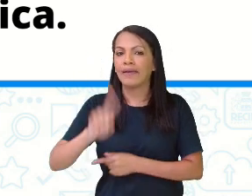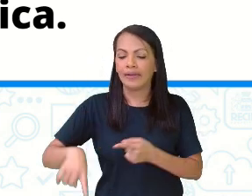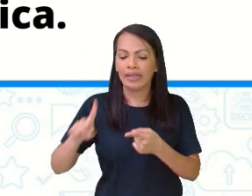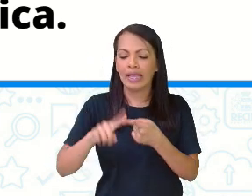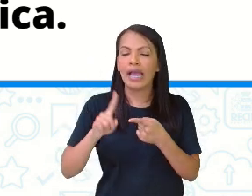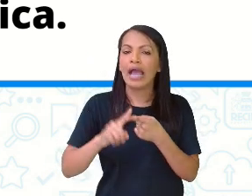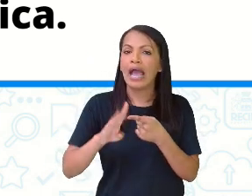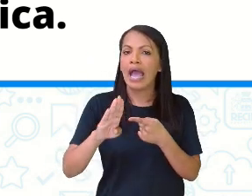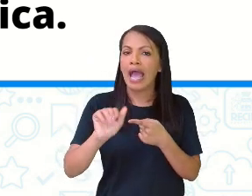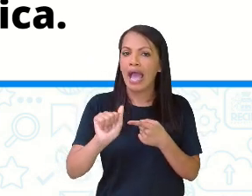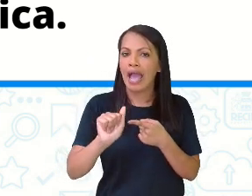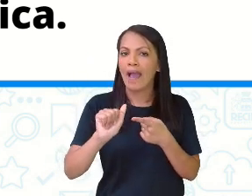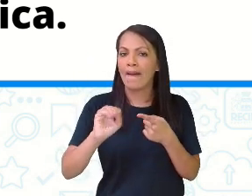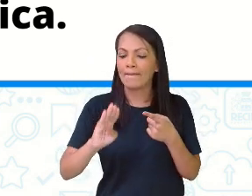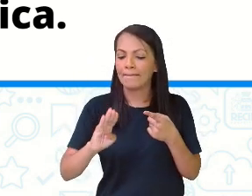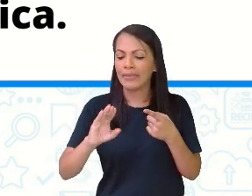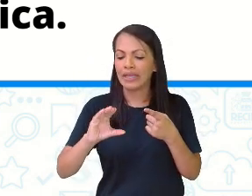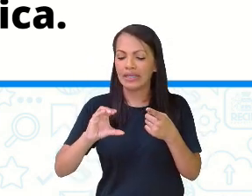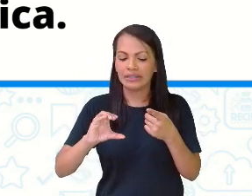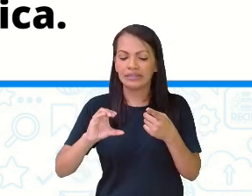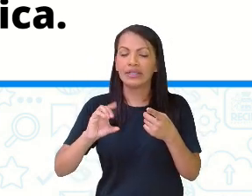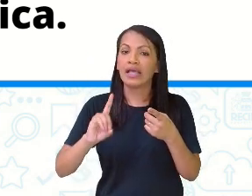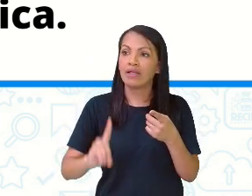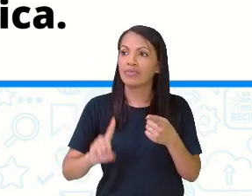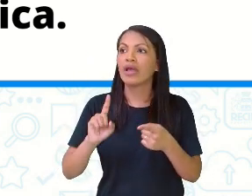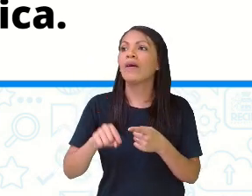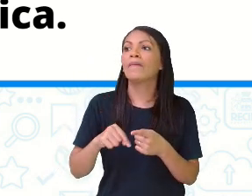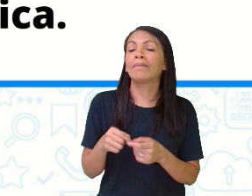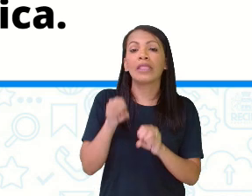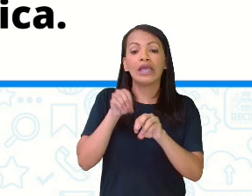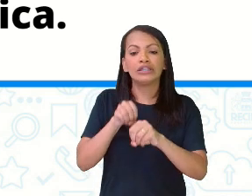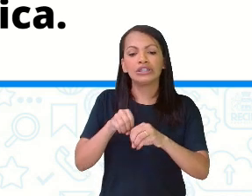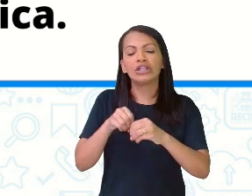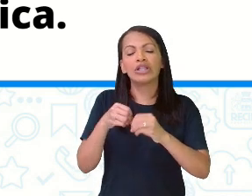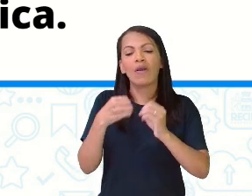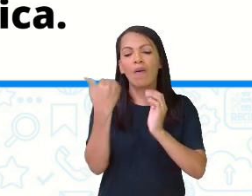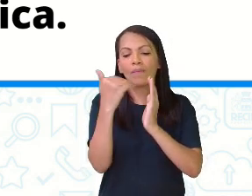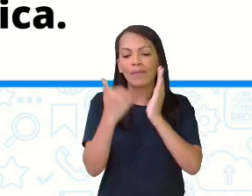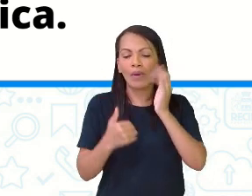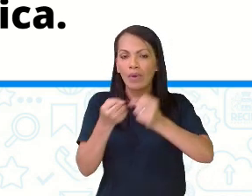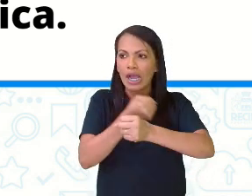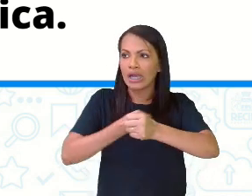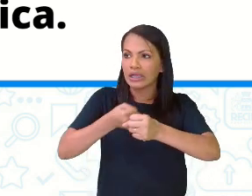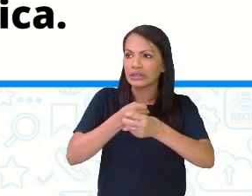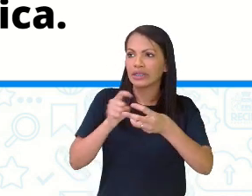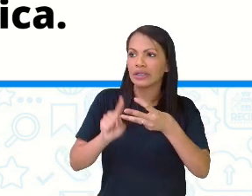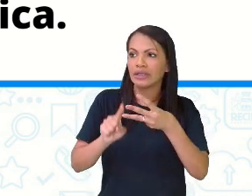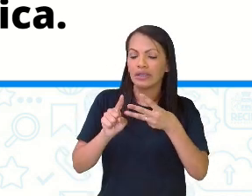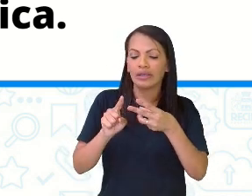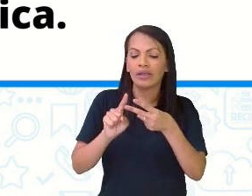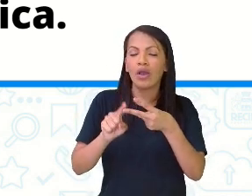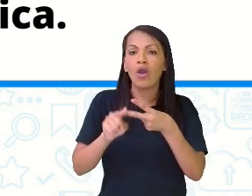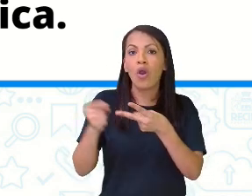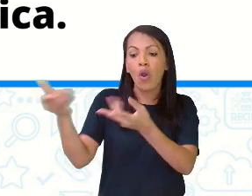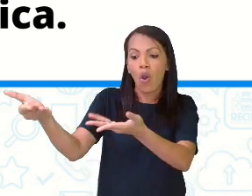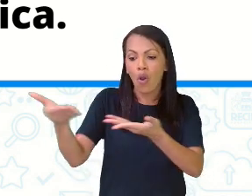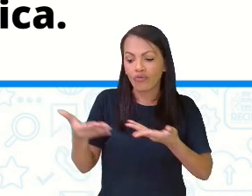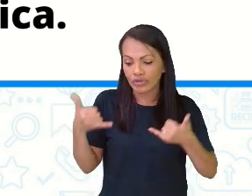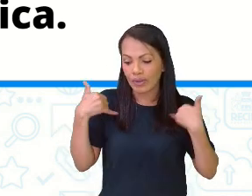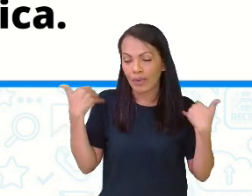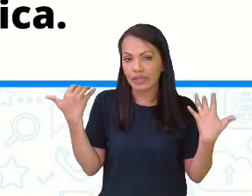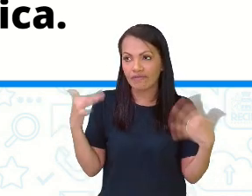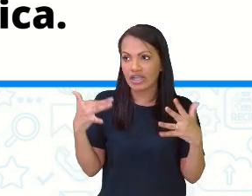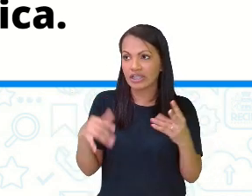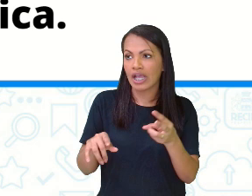para um aniversário, vender um produto, dar uma informação científica. Ora, se a gente for analisar